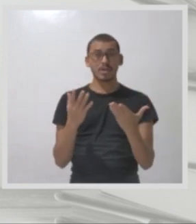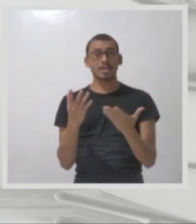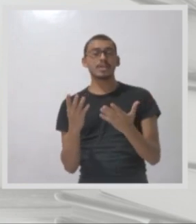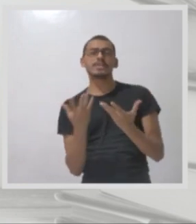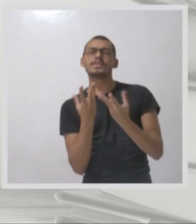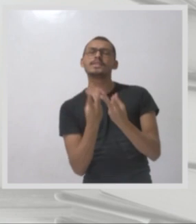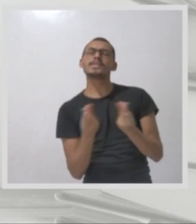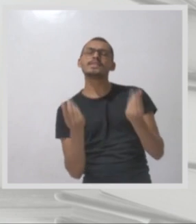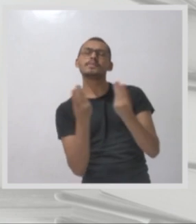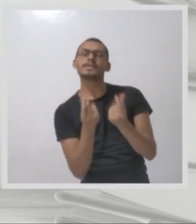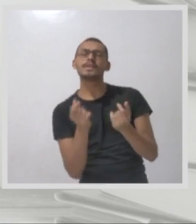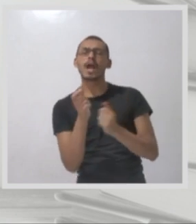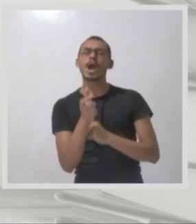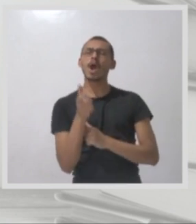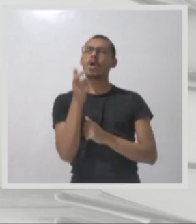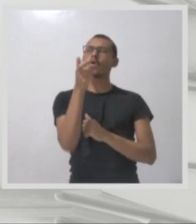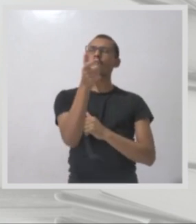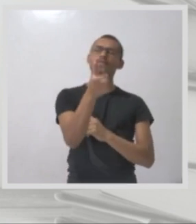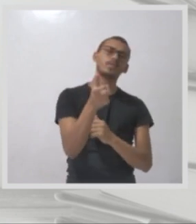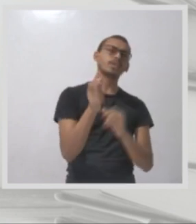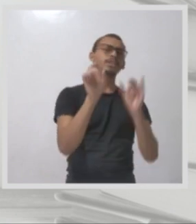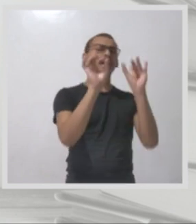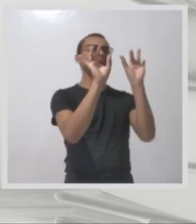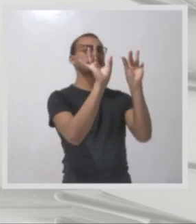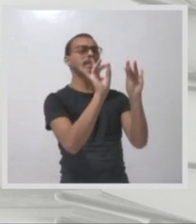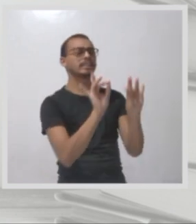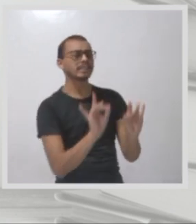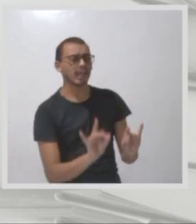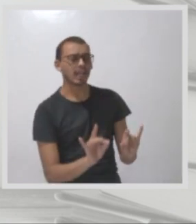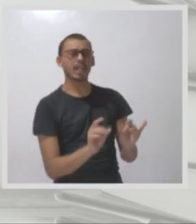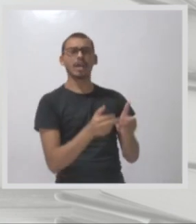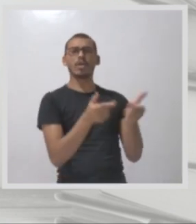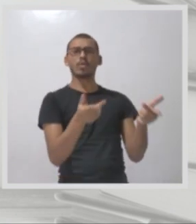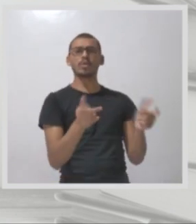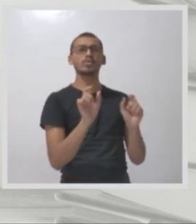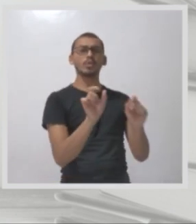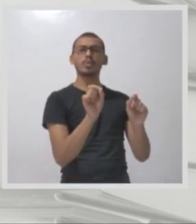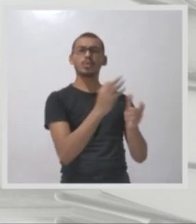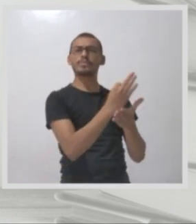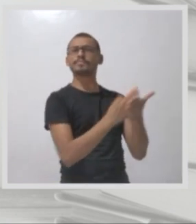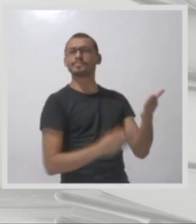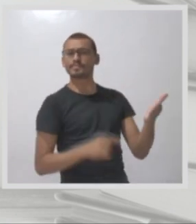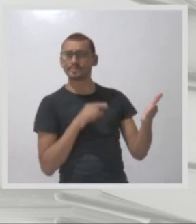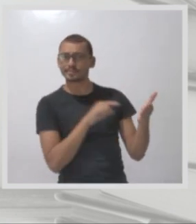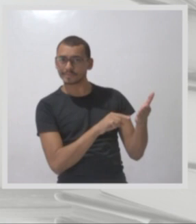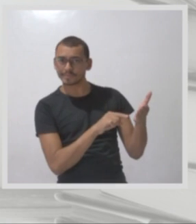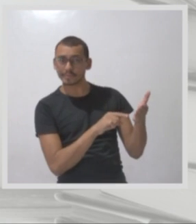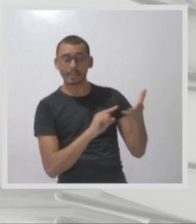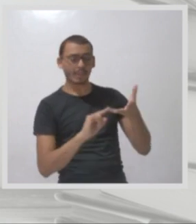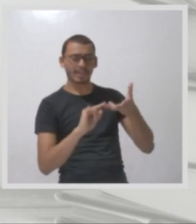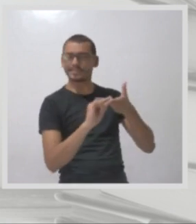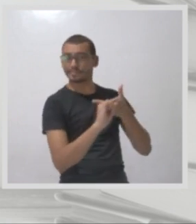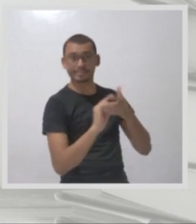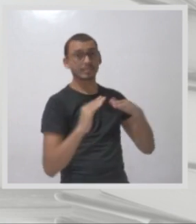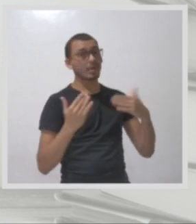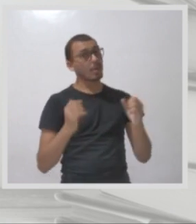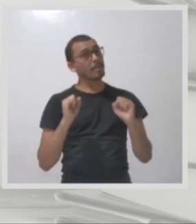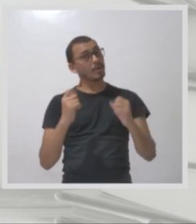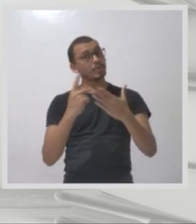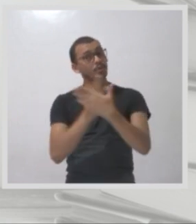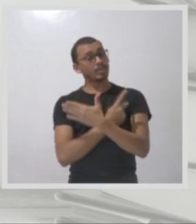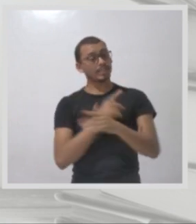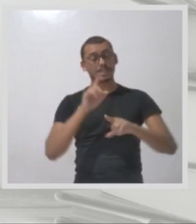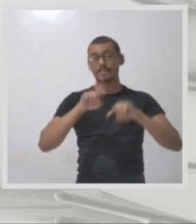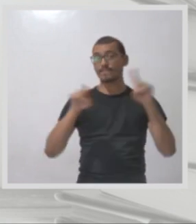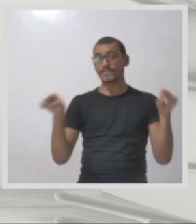sensibilizar, convidar alguém, descrever uma situação? E esses textos também podem variar conforme a sua